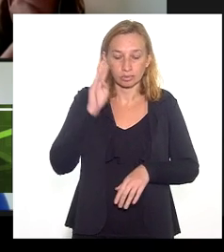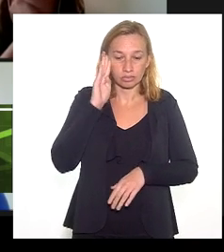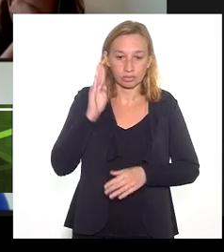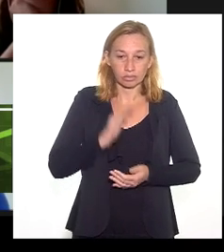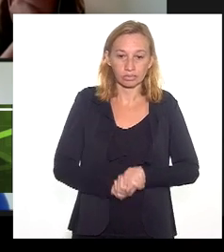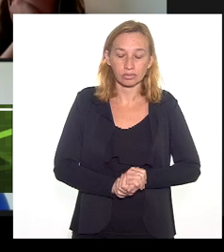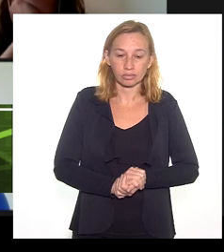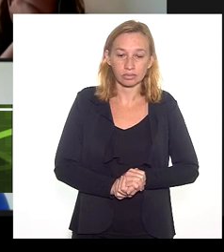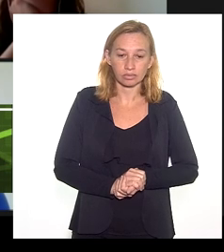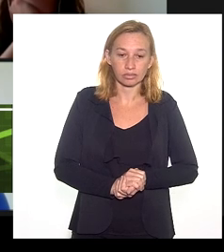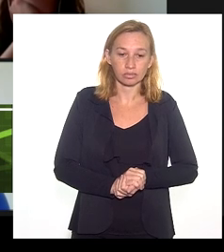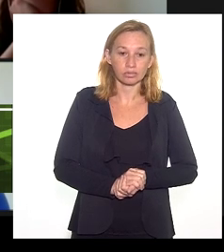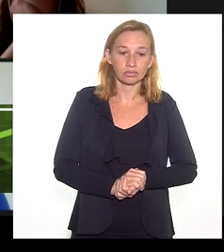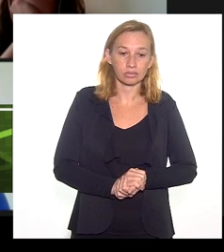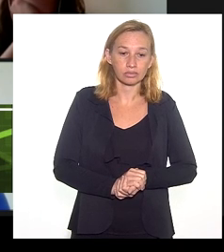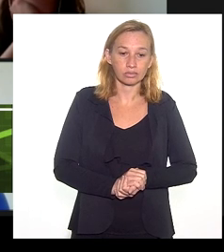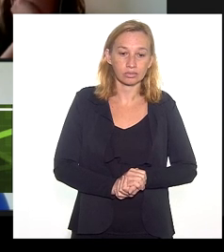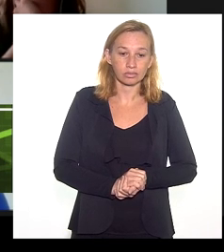encerro aqui